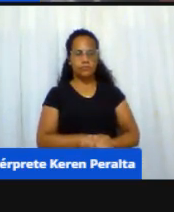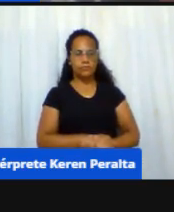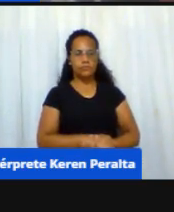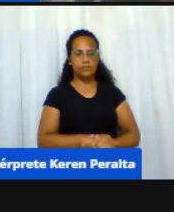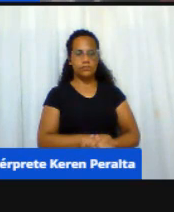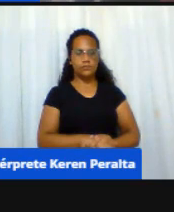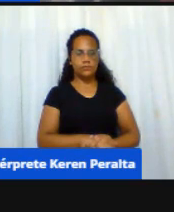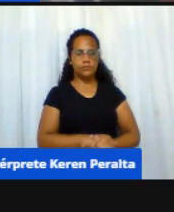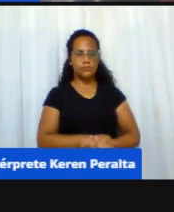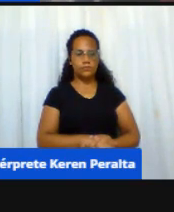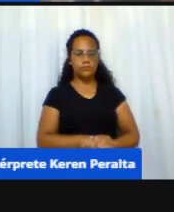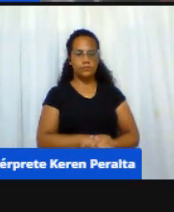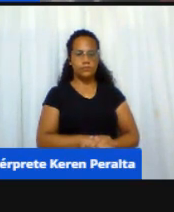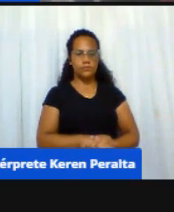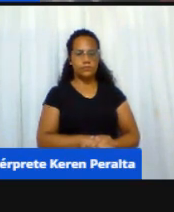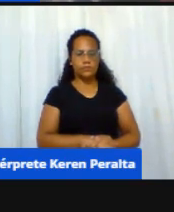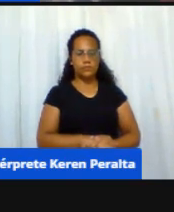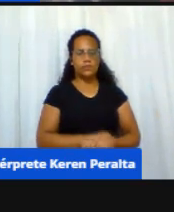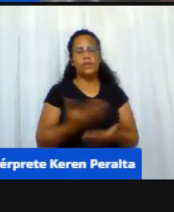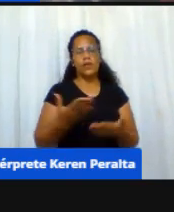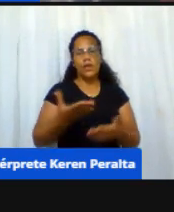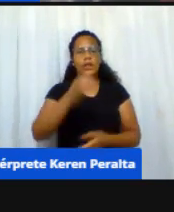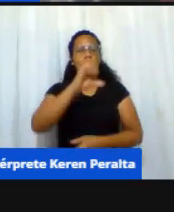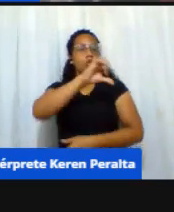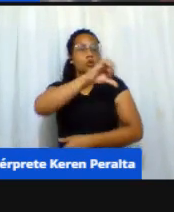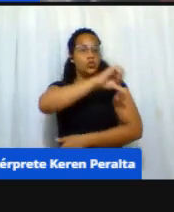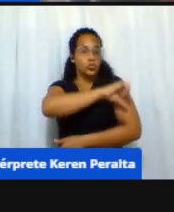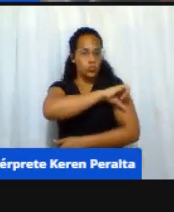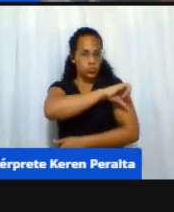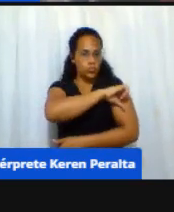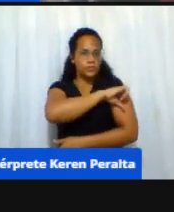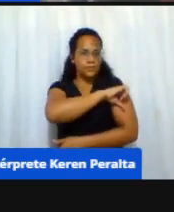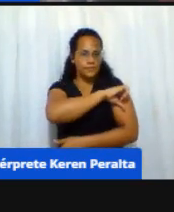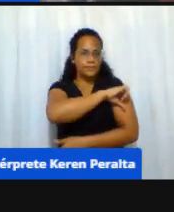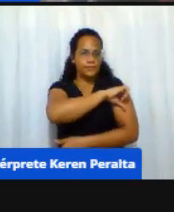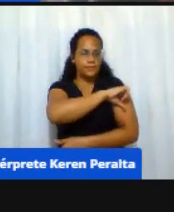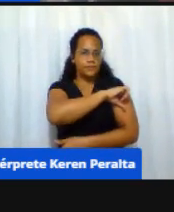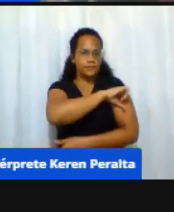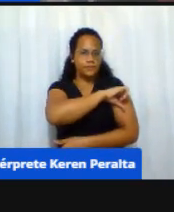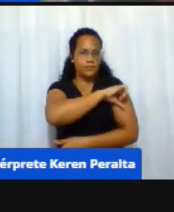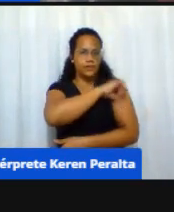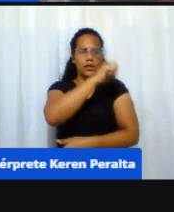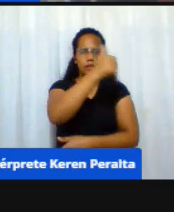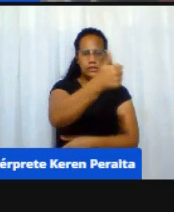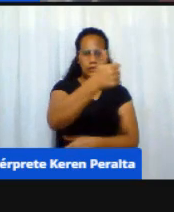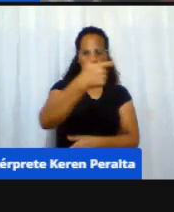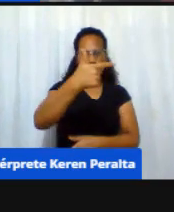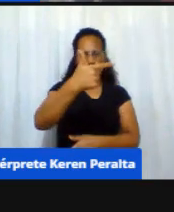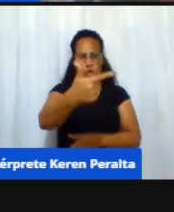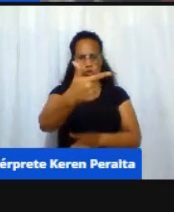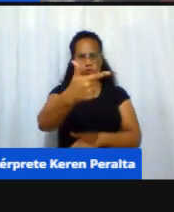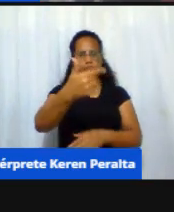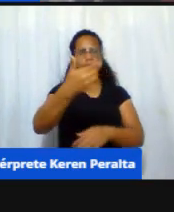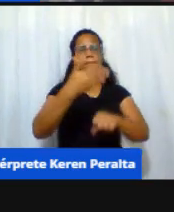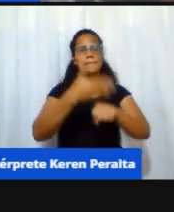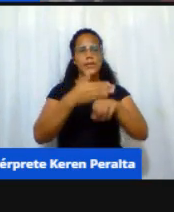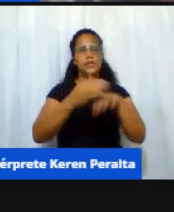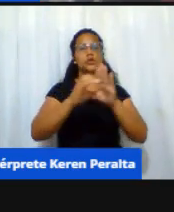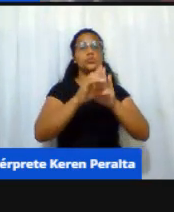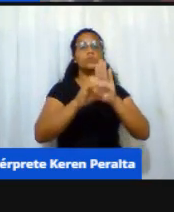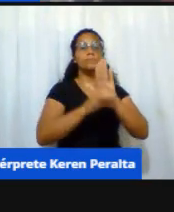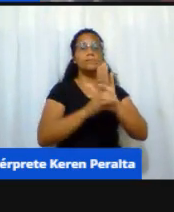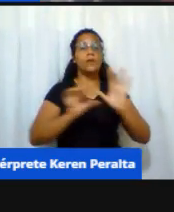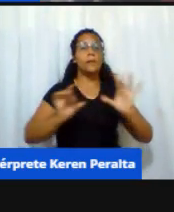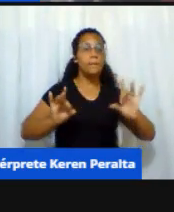E no caso do 9º ano, que suas 2 habilidades exclusivas, elas, sem